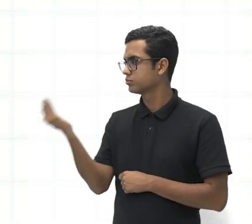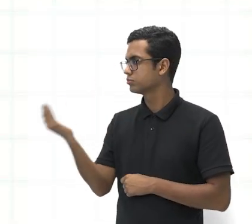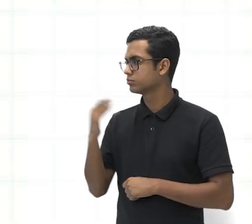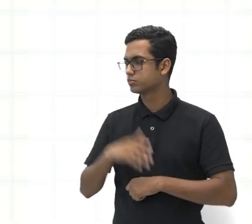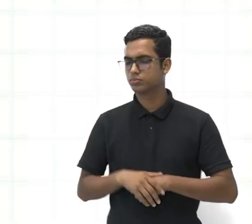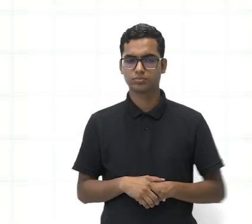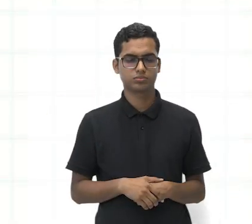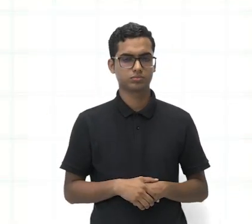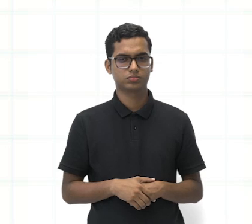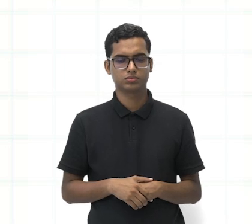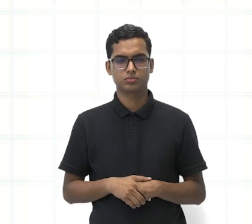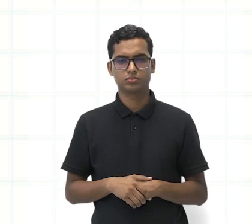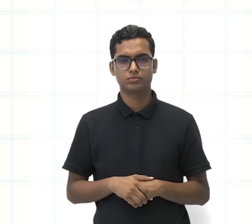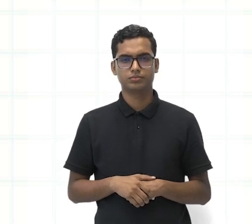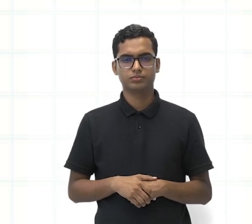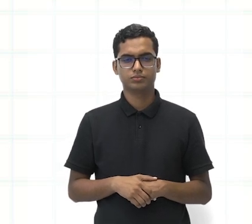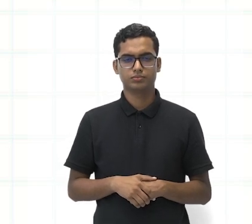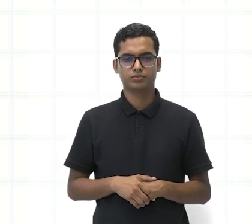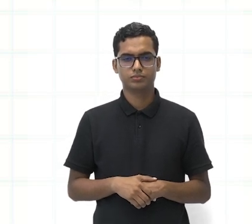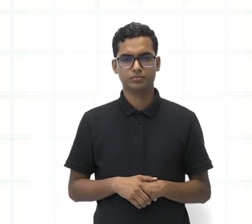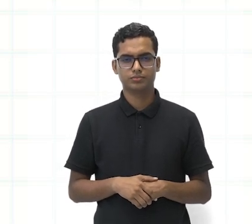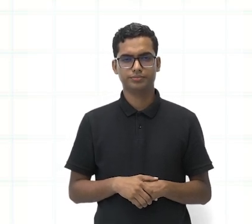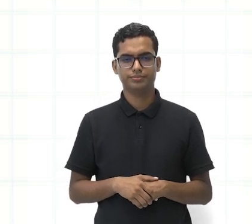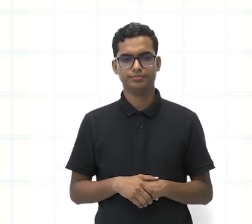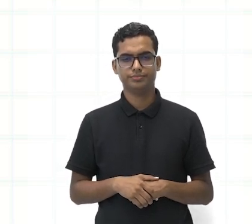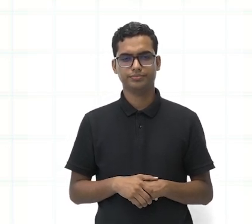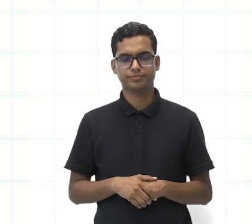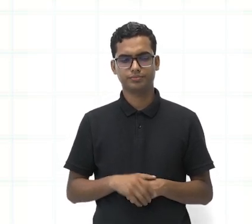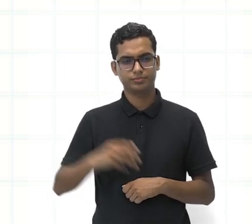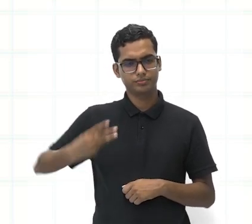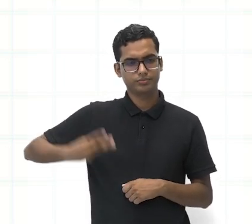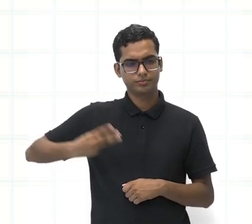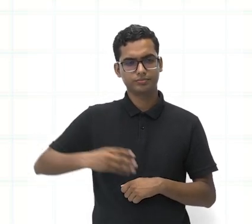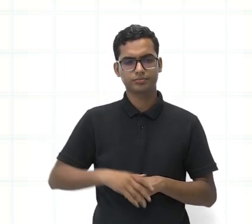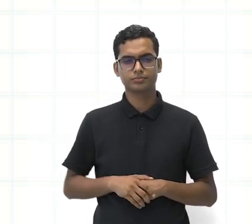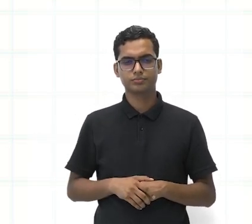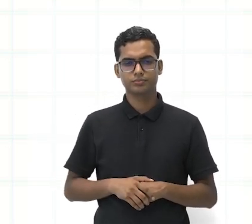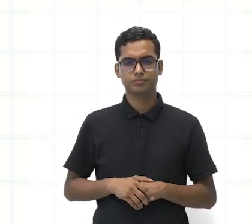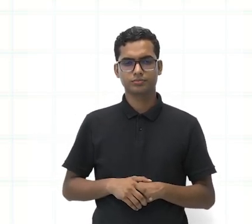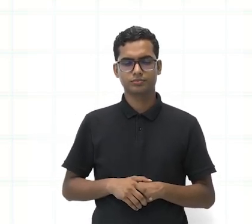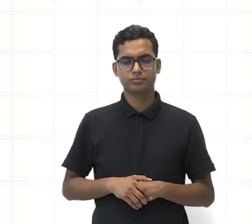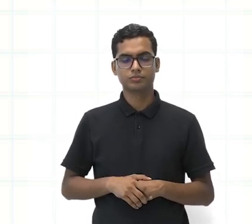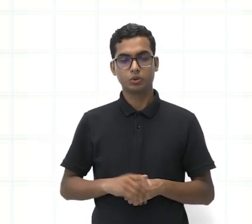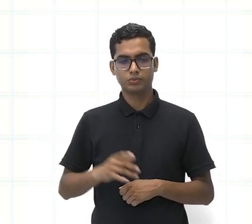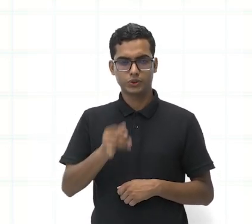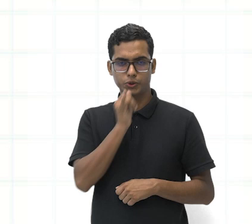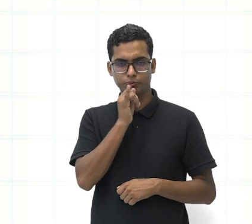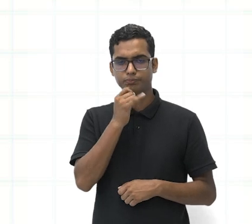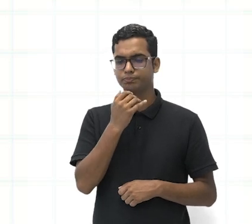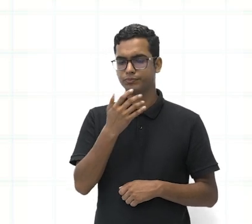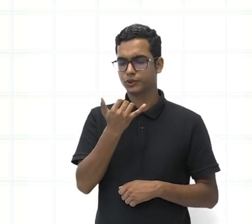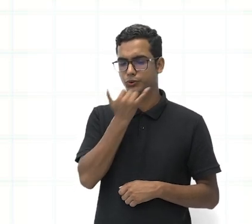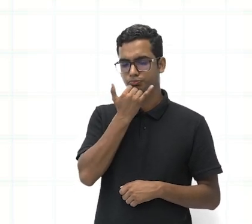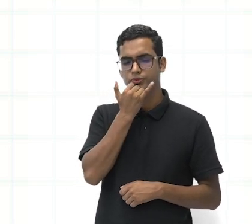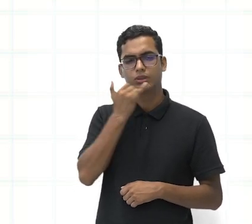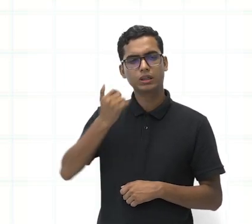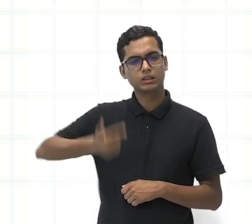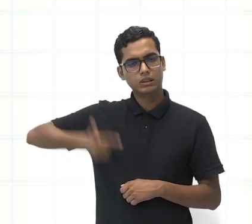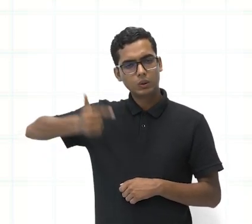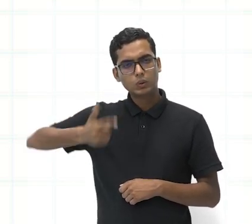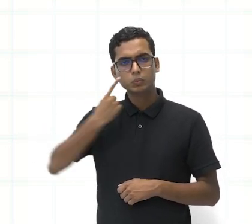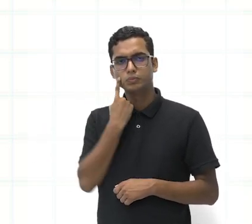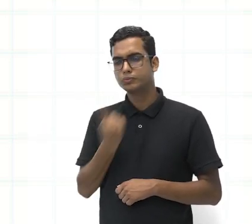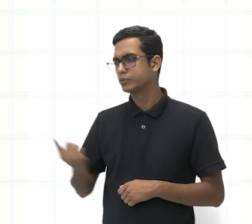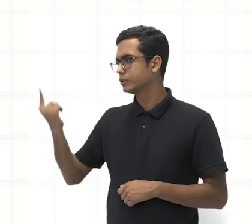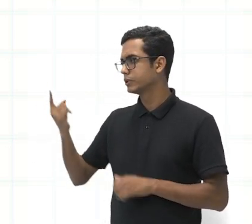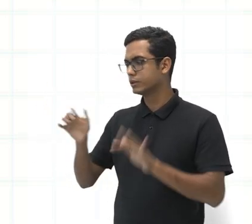Então, what are your parents' name? Quais são os nomes de seus pais? Então, recapitulando, né, o uso do S aqui,